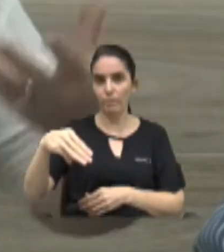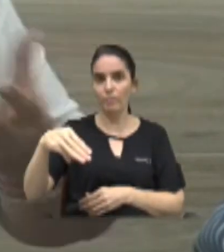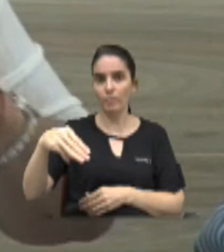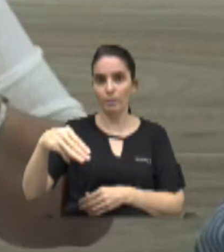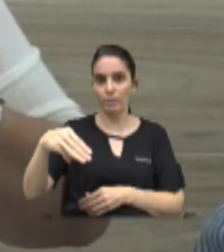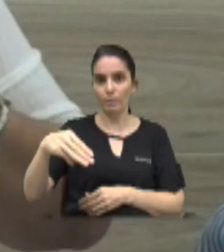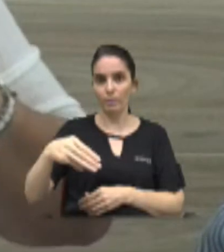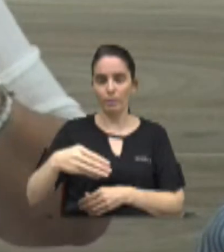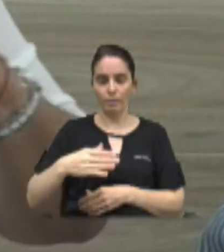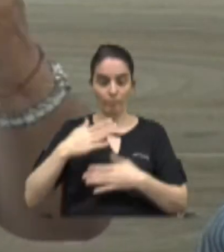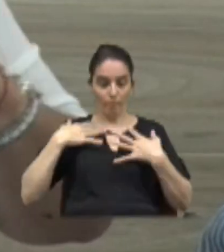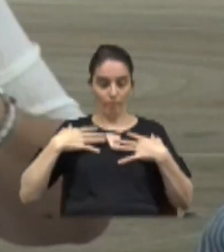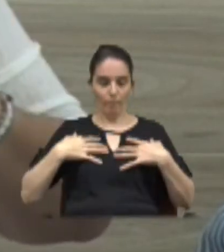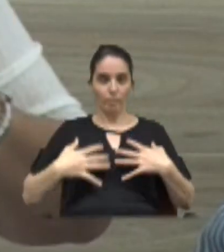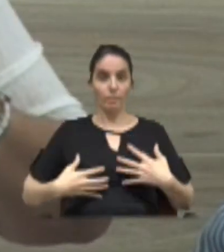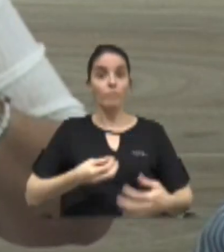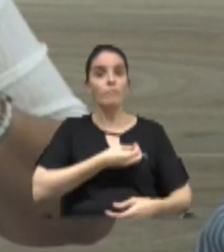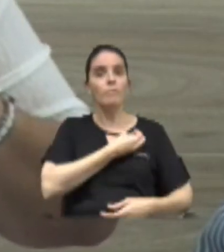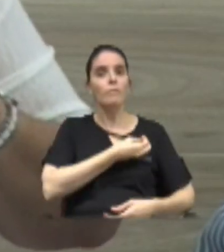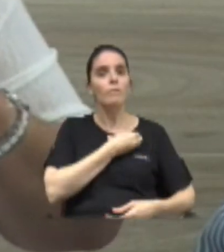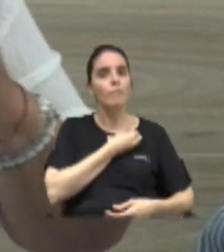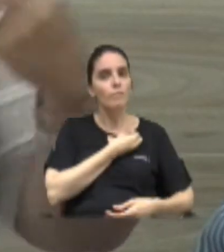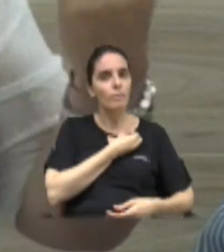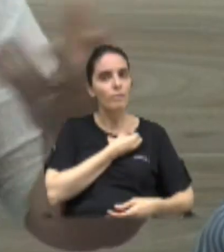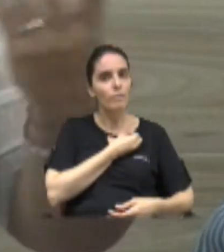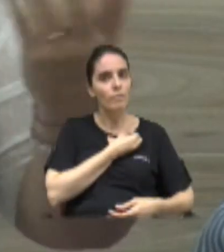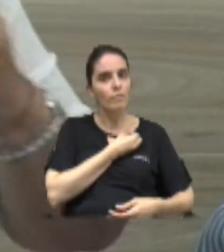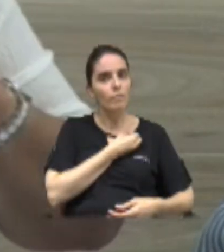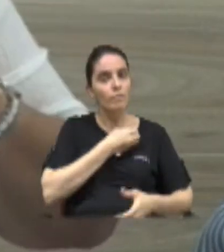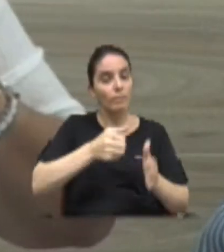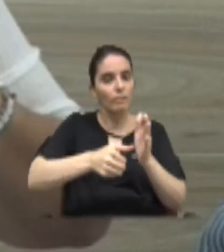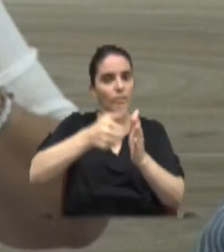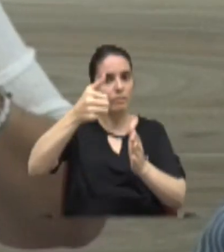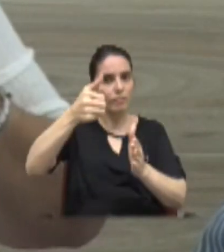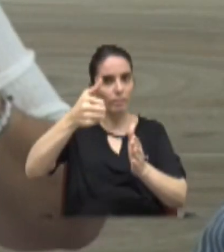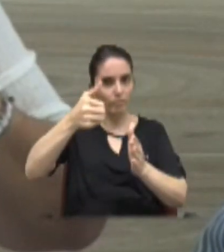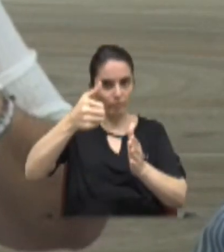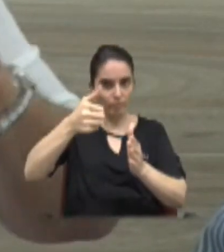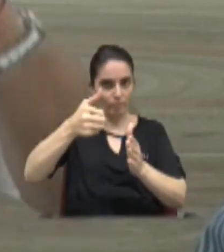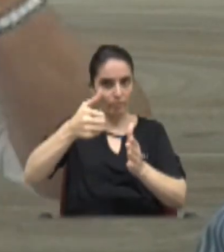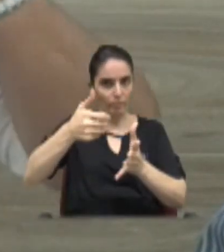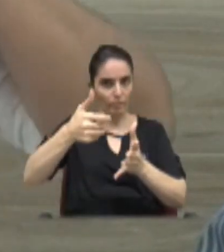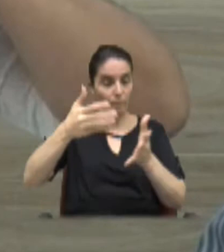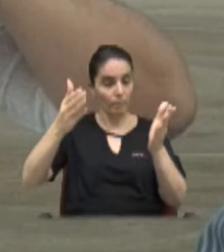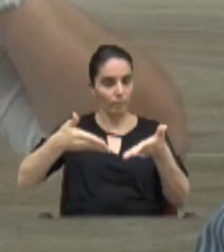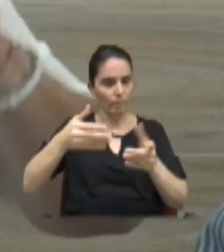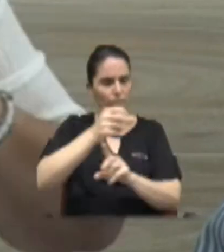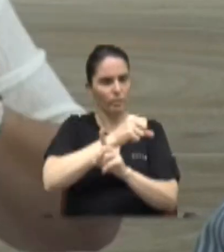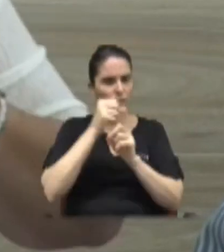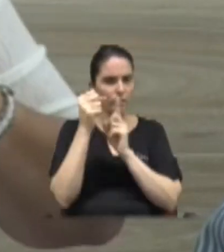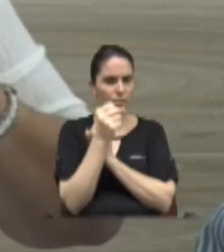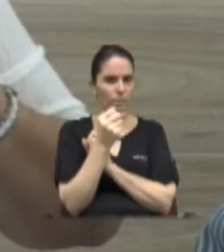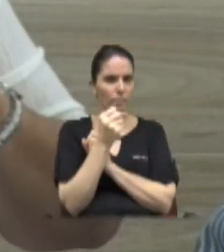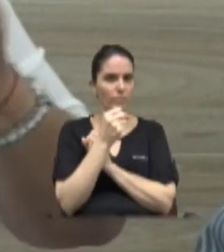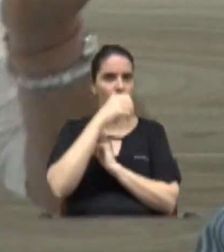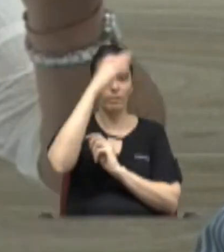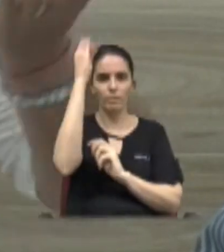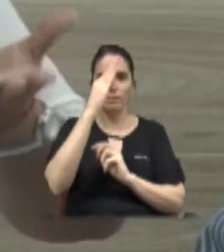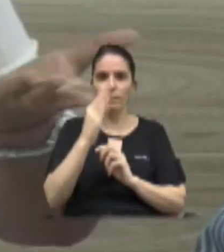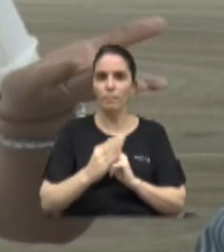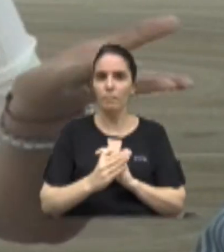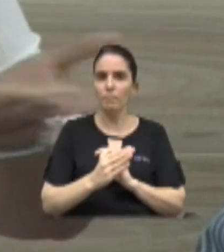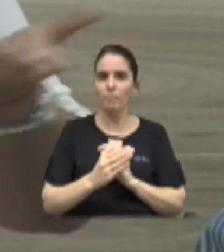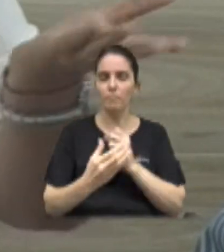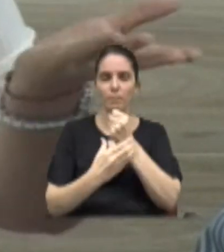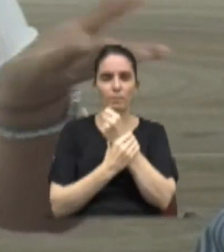o corpo deles, a vida deles à frente, né? E como eu falei, nessa sociedade hoje que o Brasil vive, nessa total